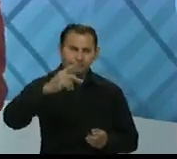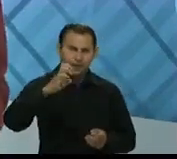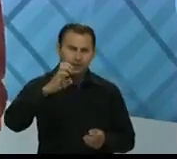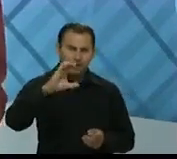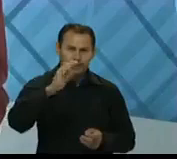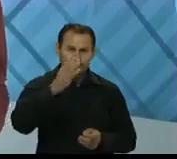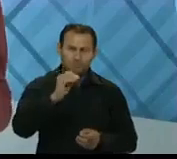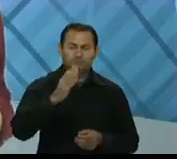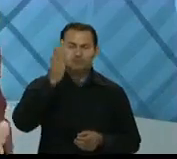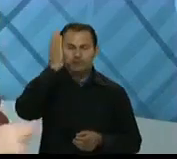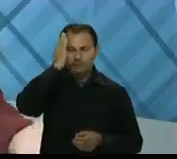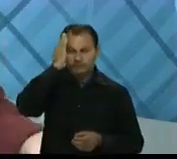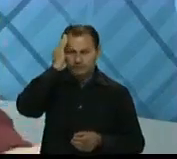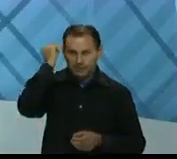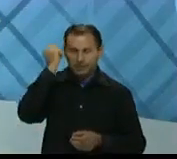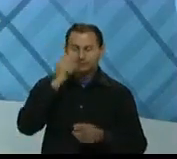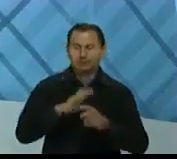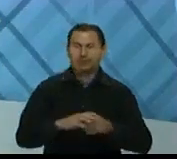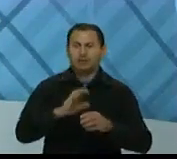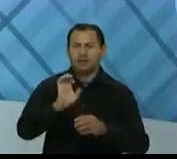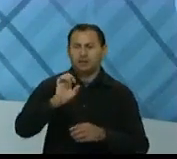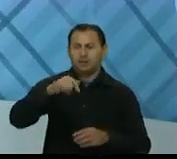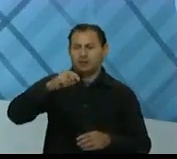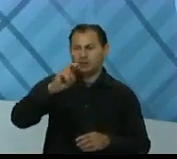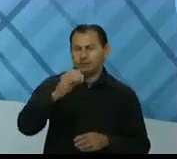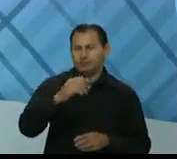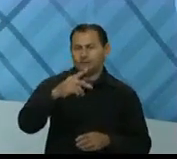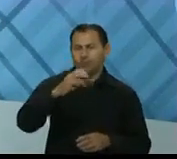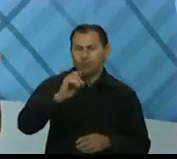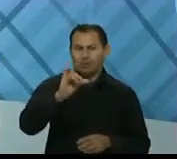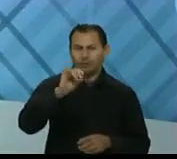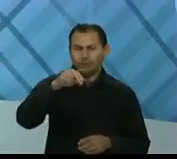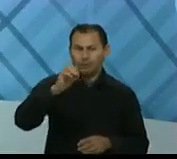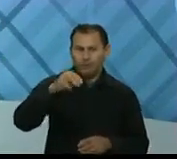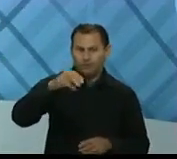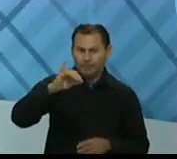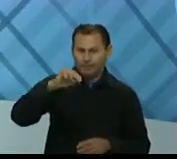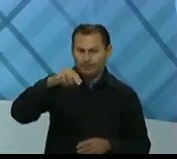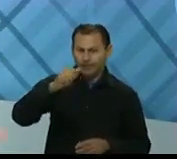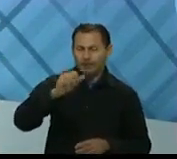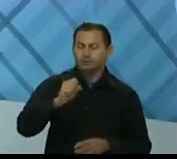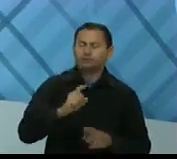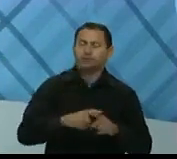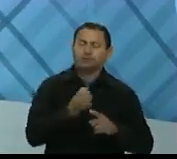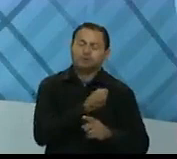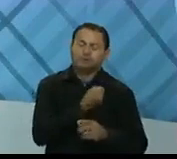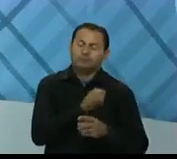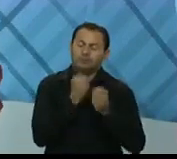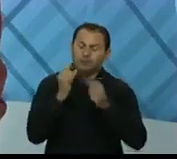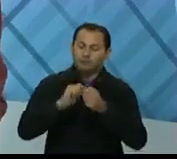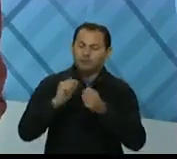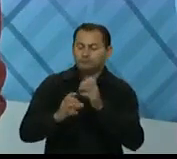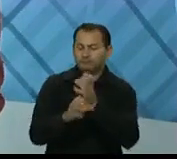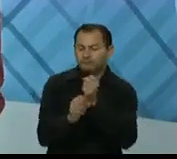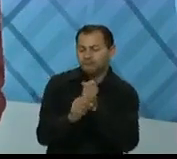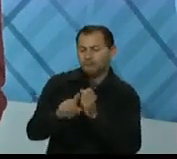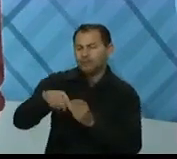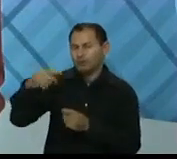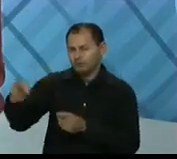básicas, saiba lidar com as equações polinomiais, as suas operações que podem ser realizadas. E um outro